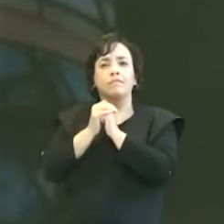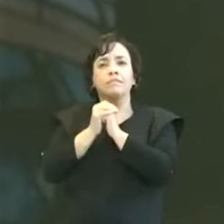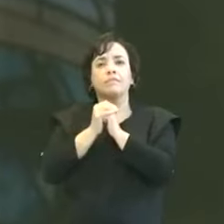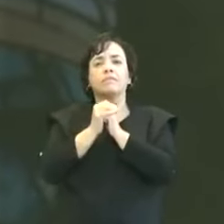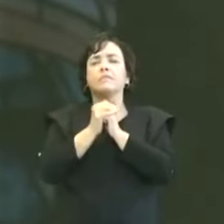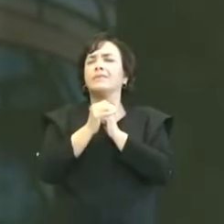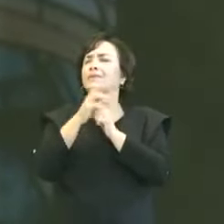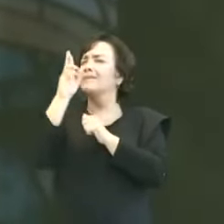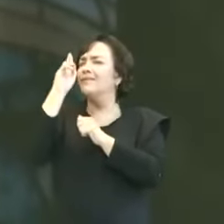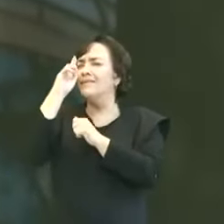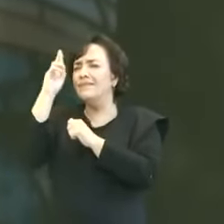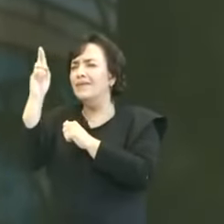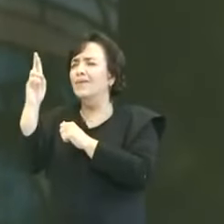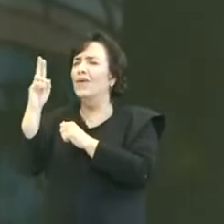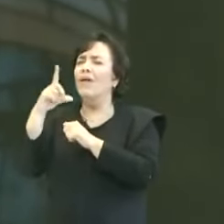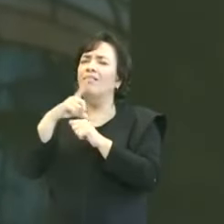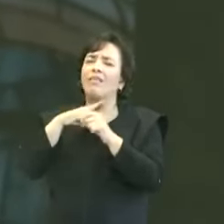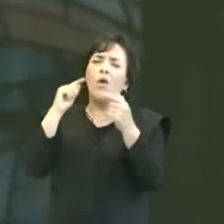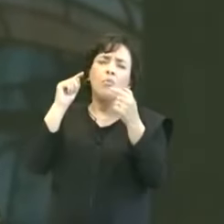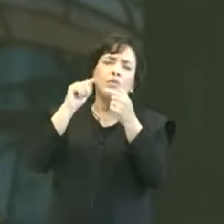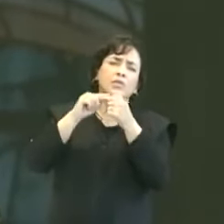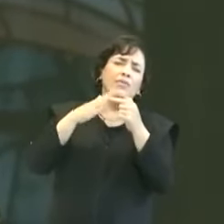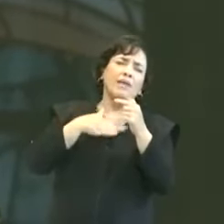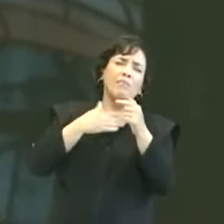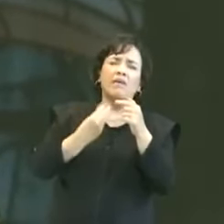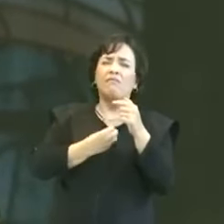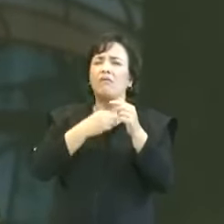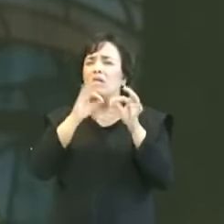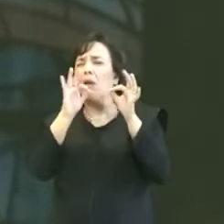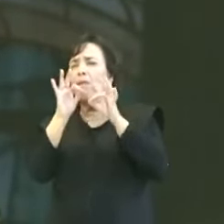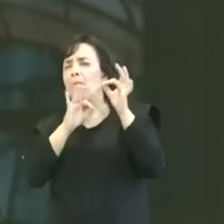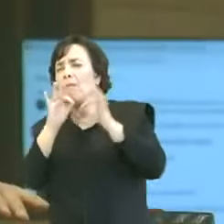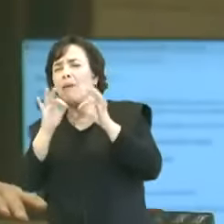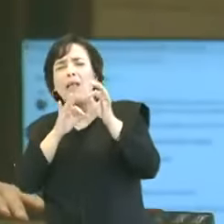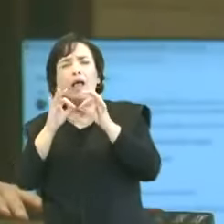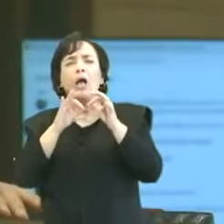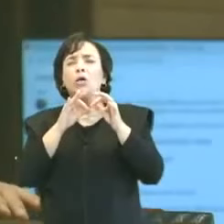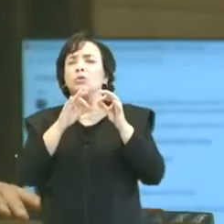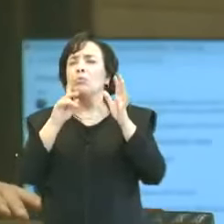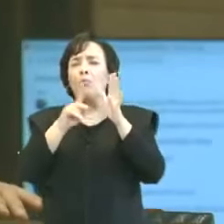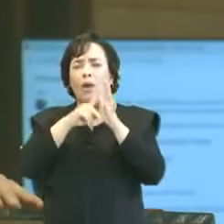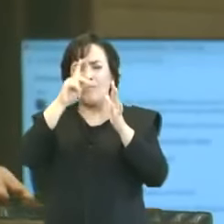Senhor, restaura os propósitos na minha vida que não são do Senhor.